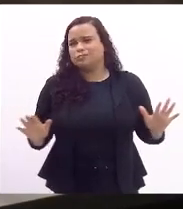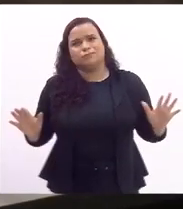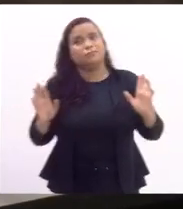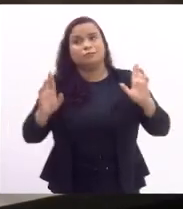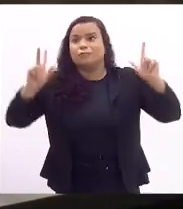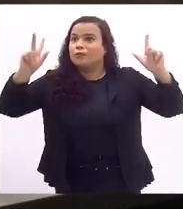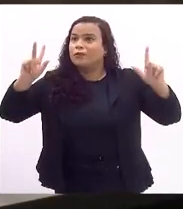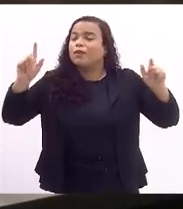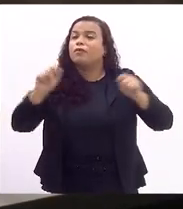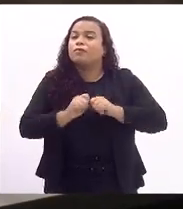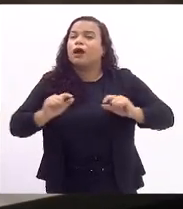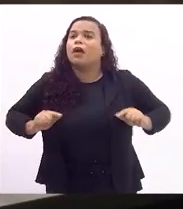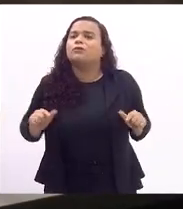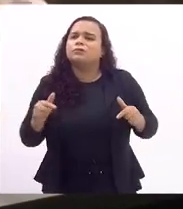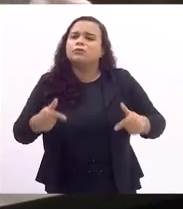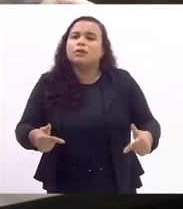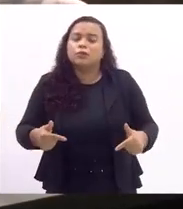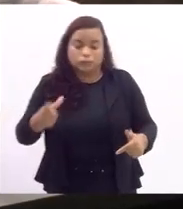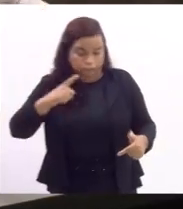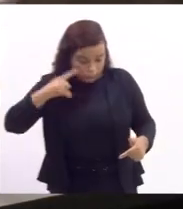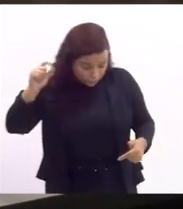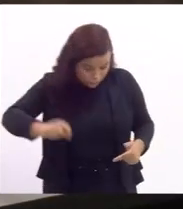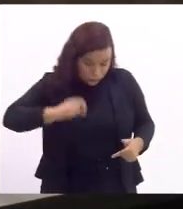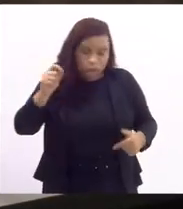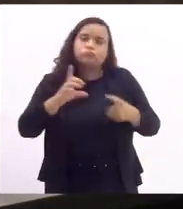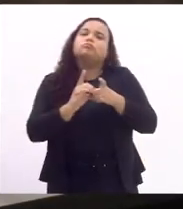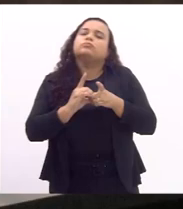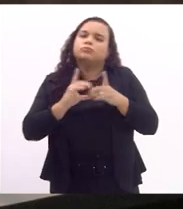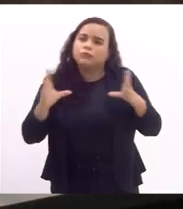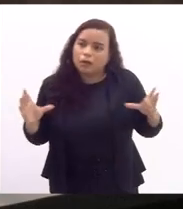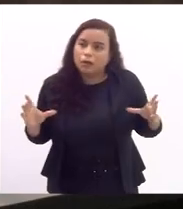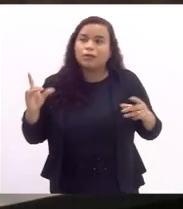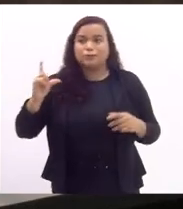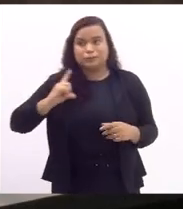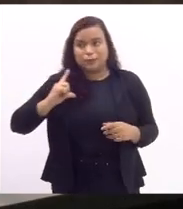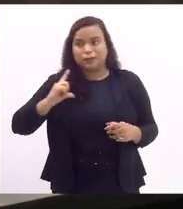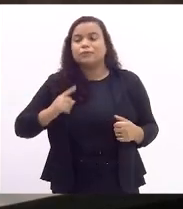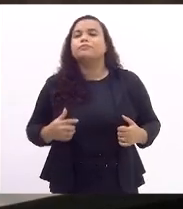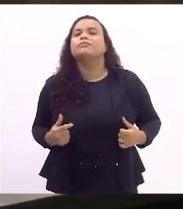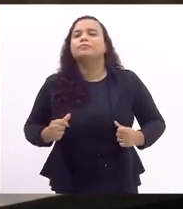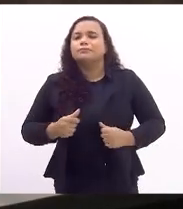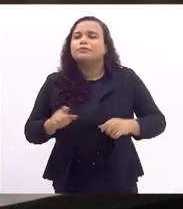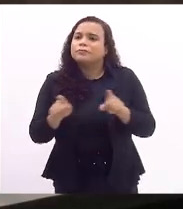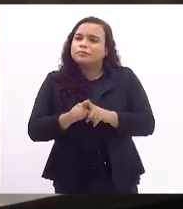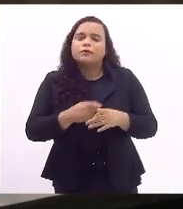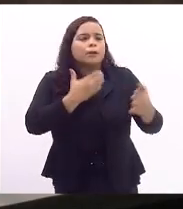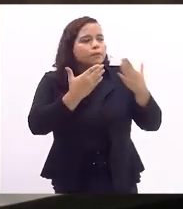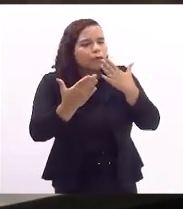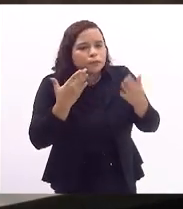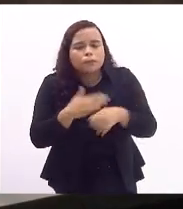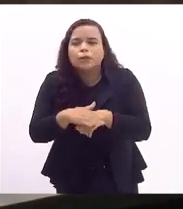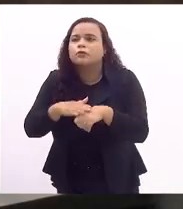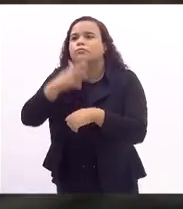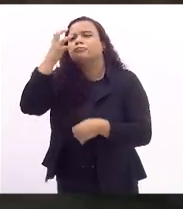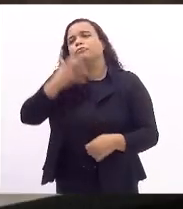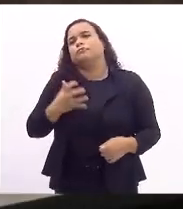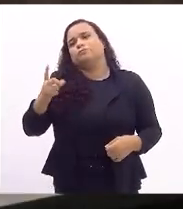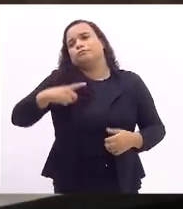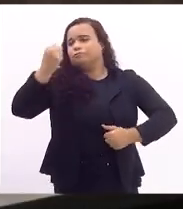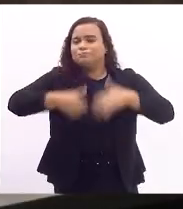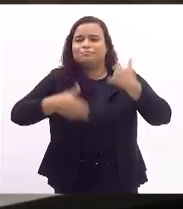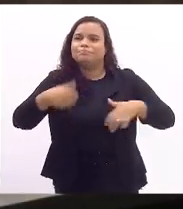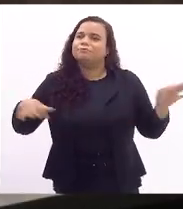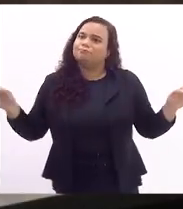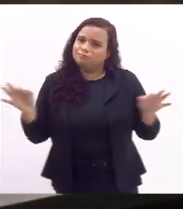contrário foi feito com a maior democracia e com o imenso diálogo Essa é uma das